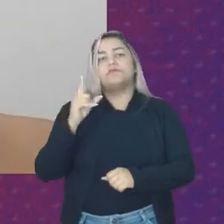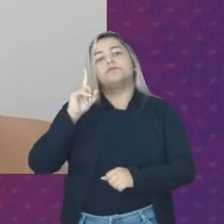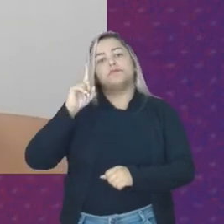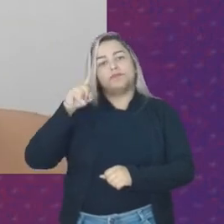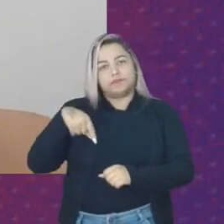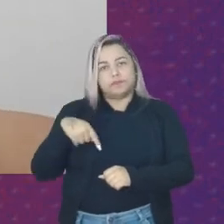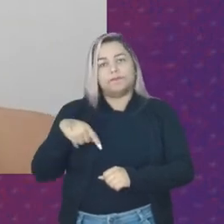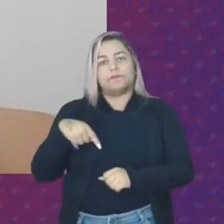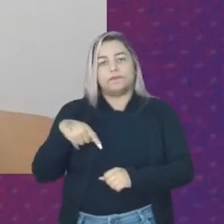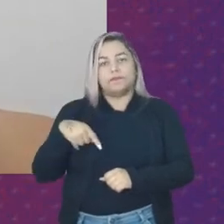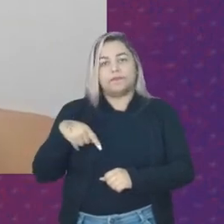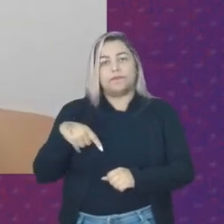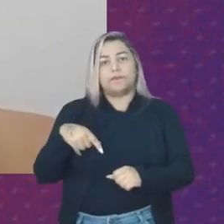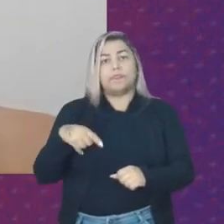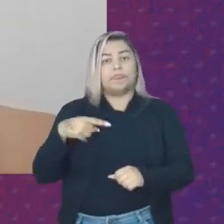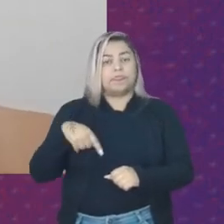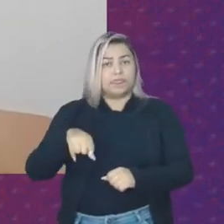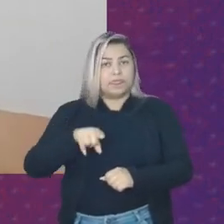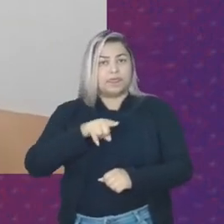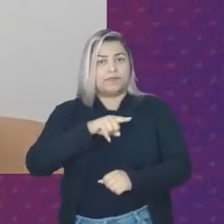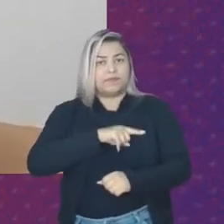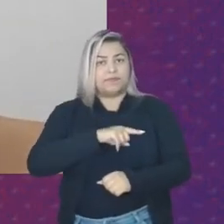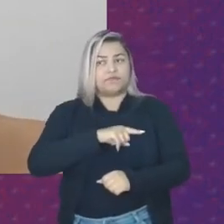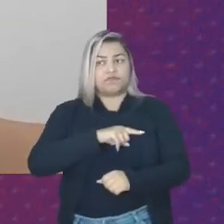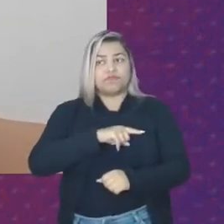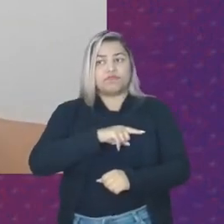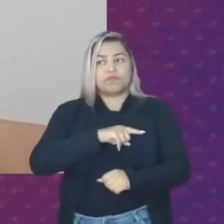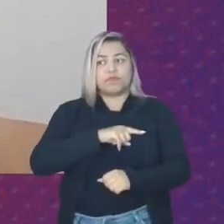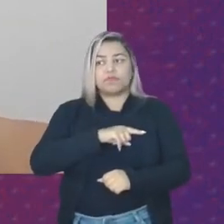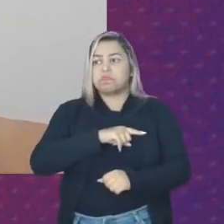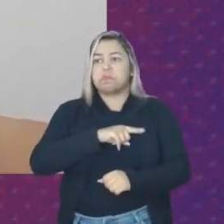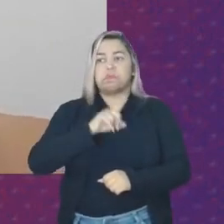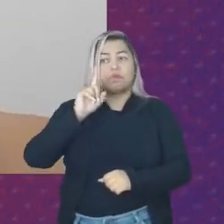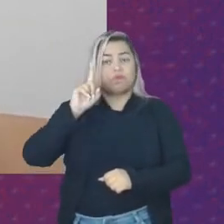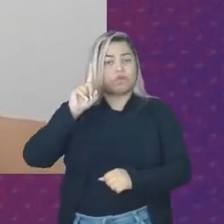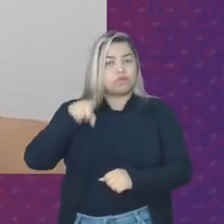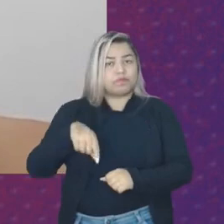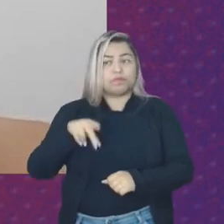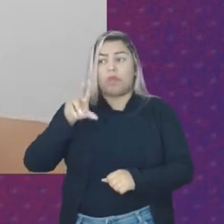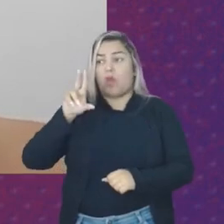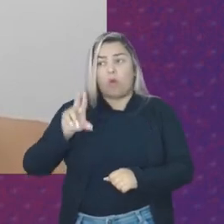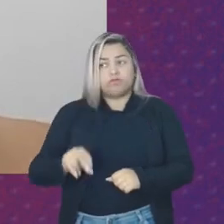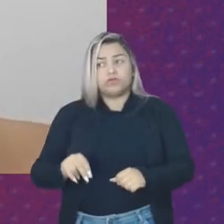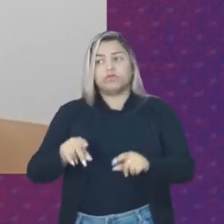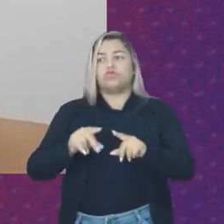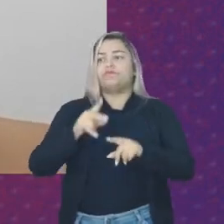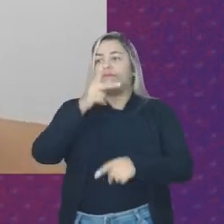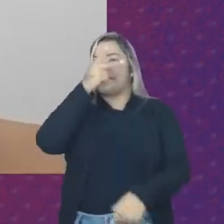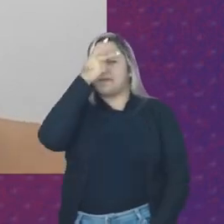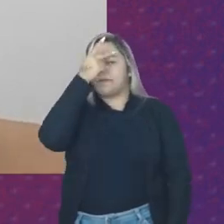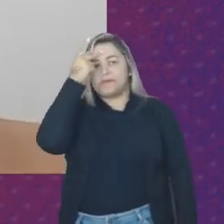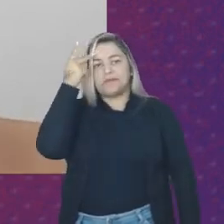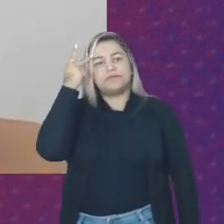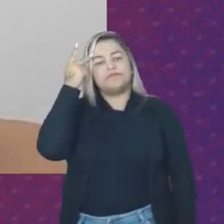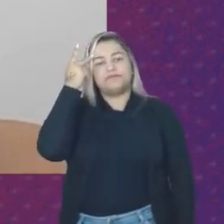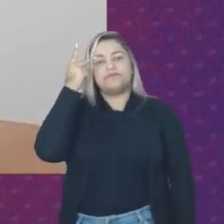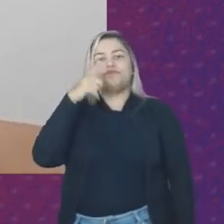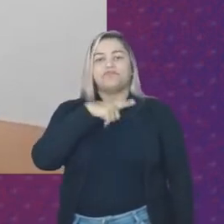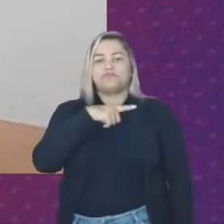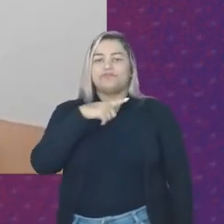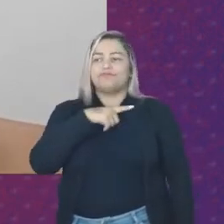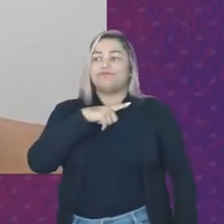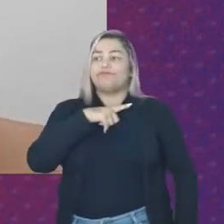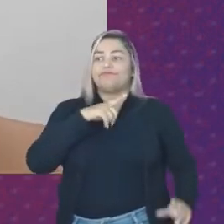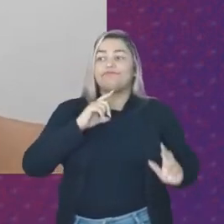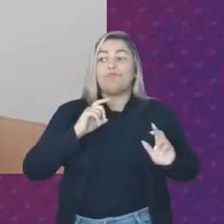seja, né, no nosso caso, a heroína, não seja uma pessoa que carrega o mundo